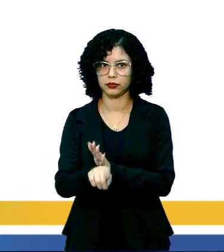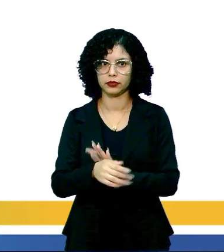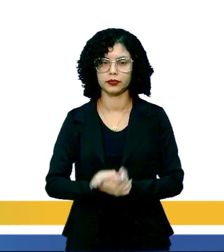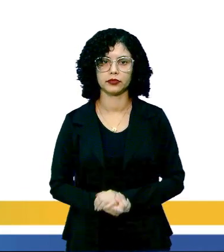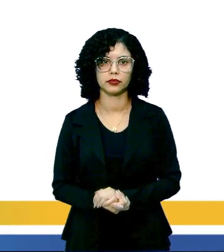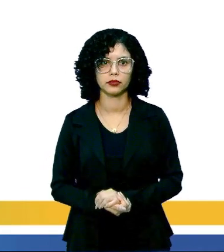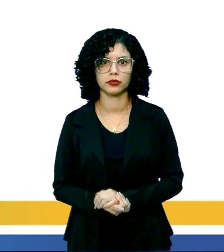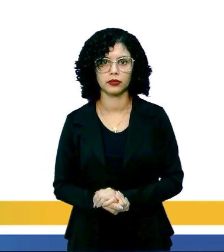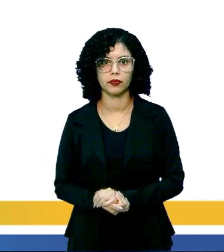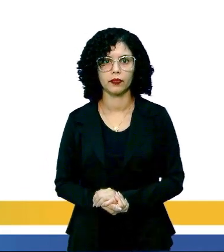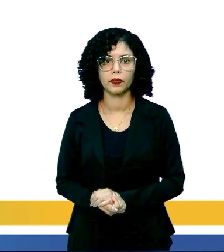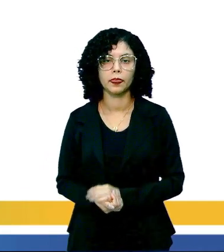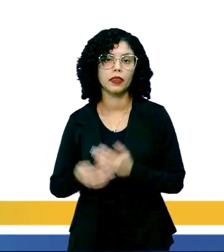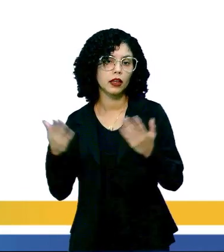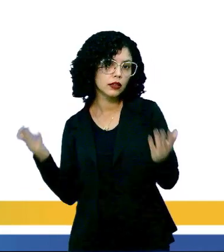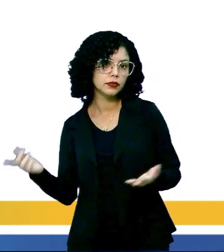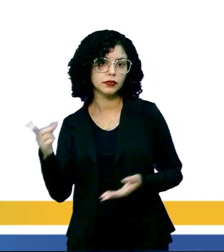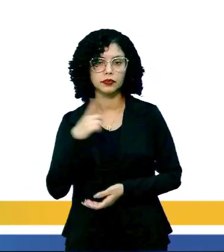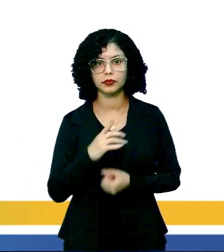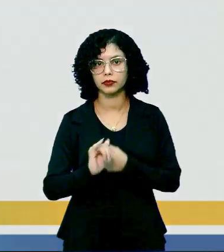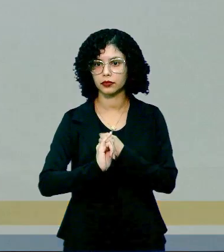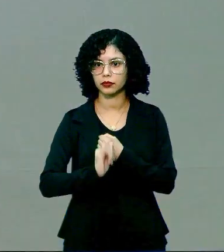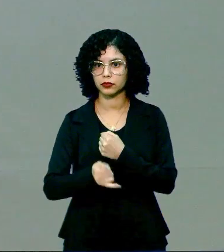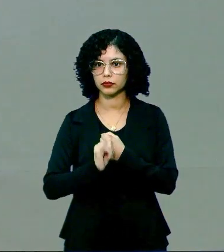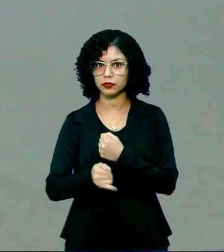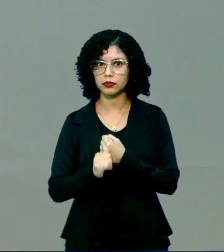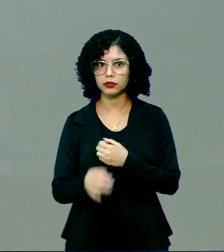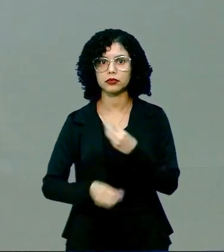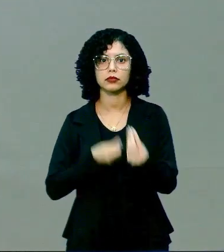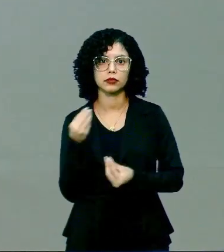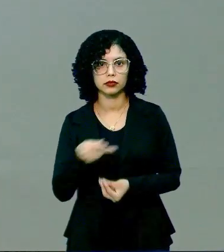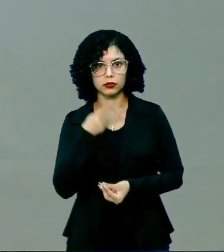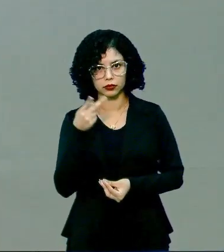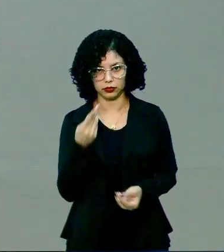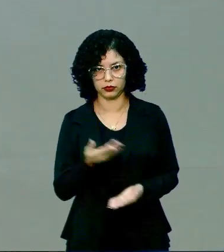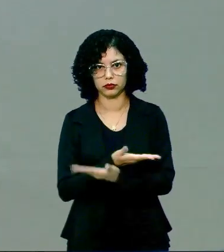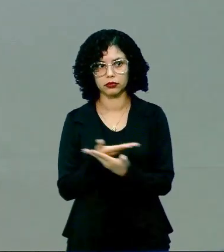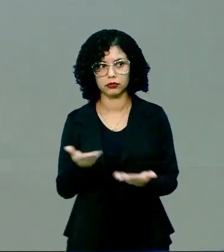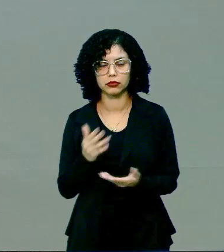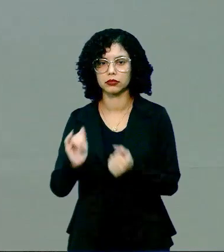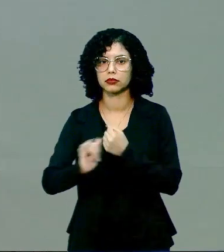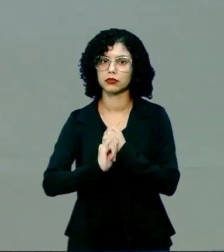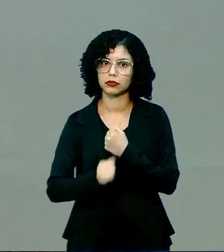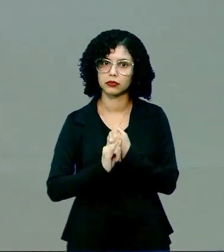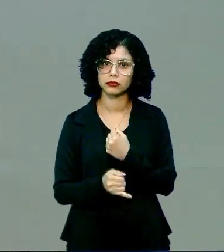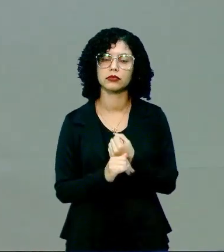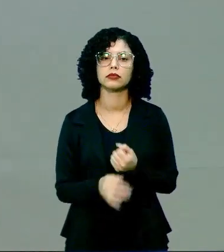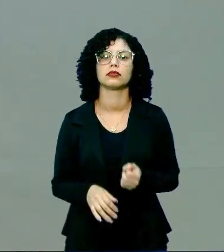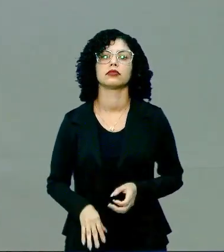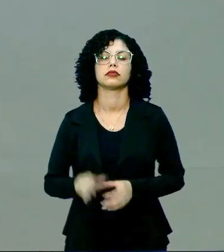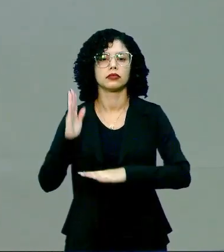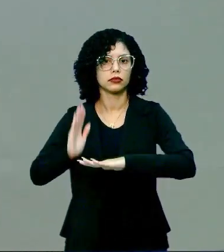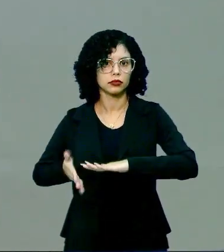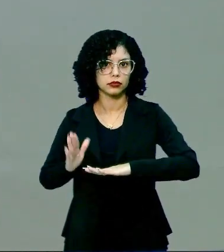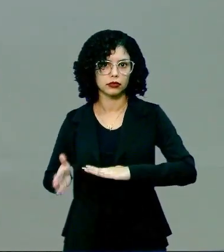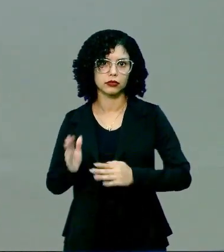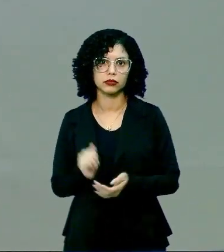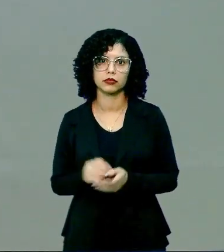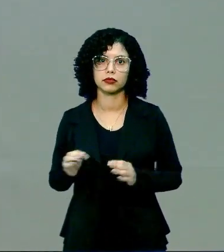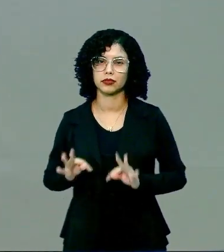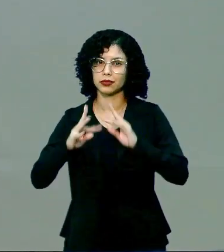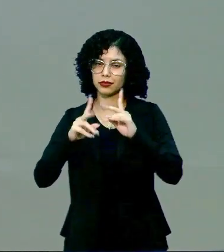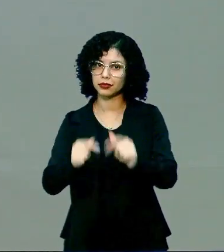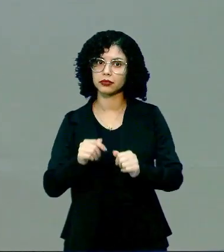questão. Aí a gente tem uma crônica, como eu falei para vocês, as crônicas agora no contemporâneo entram